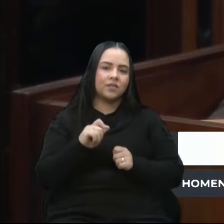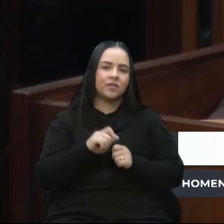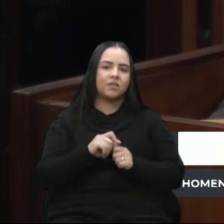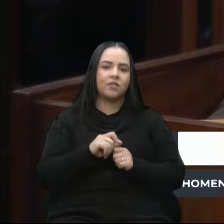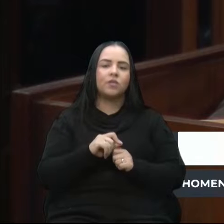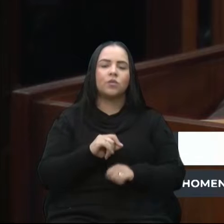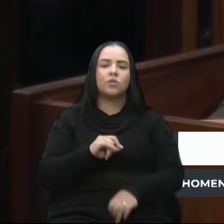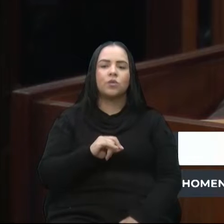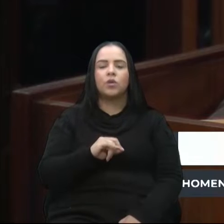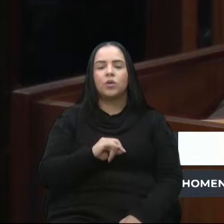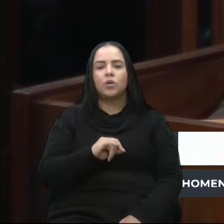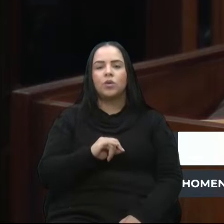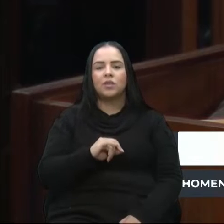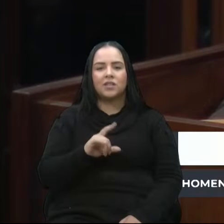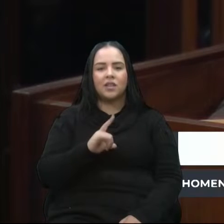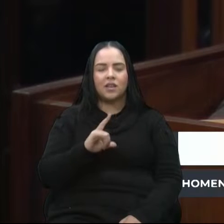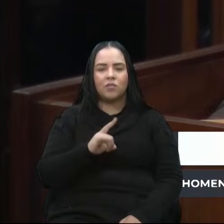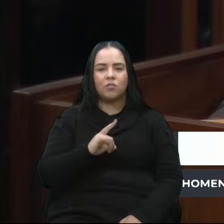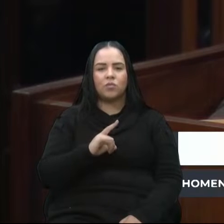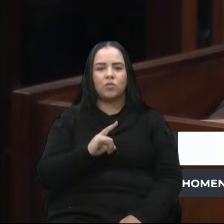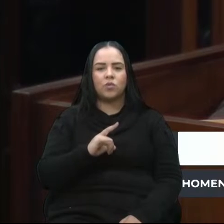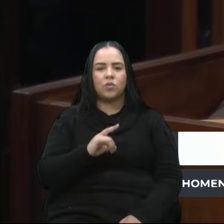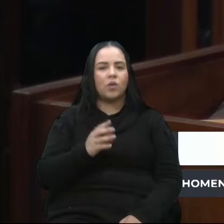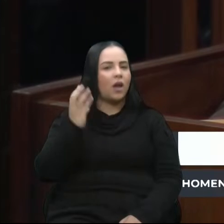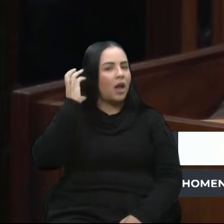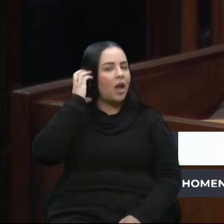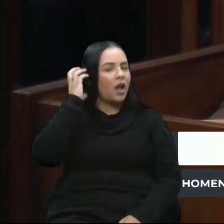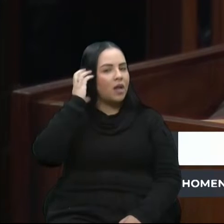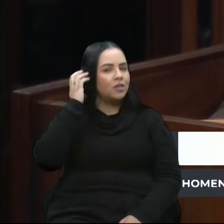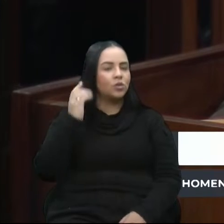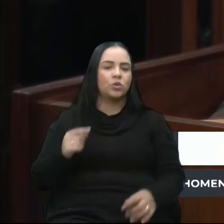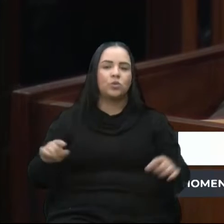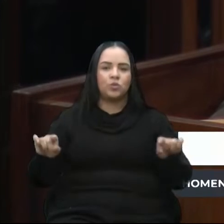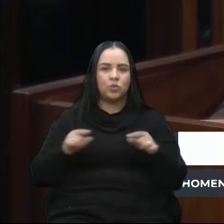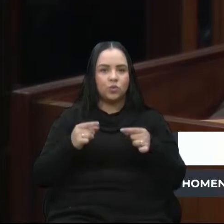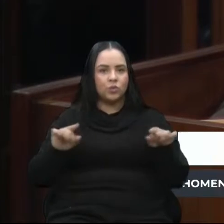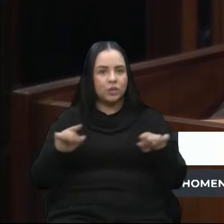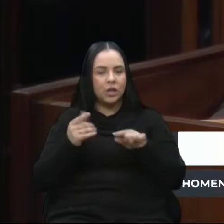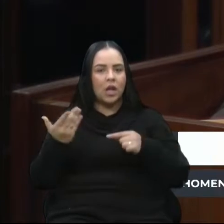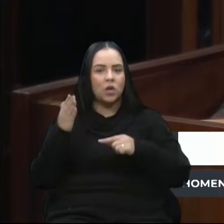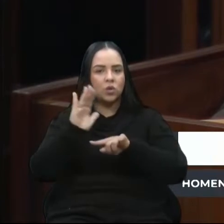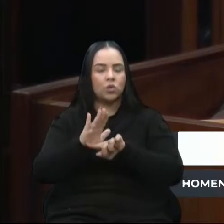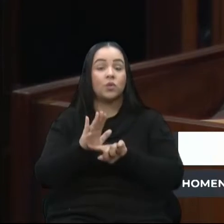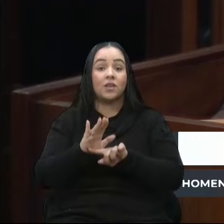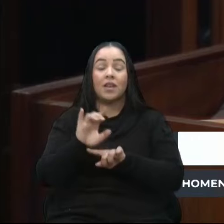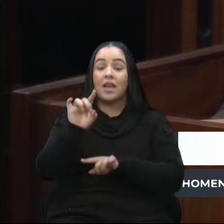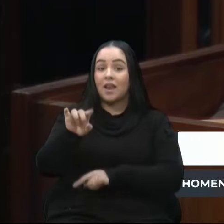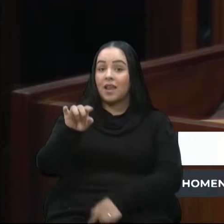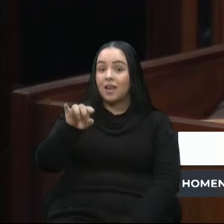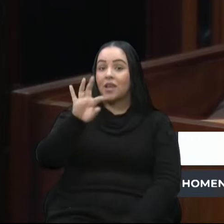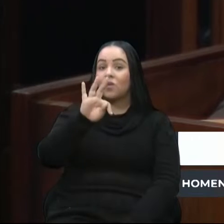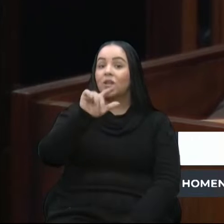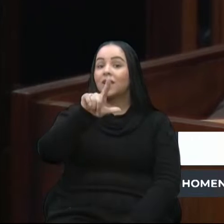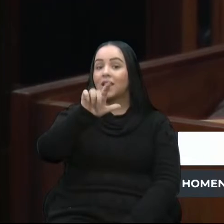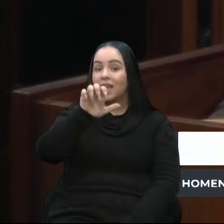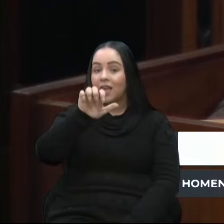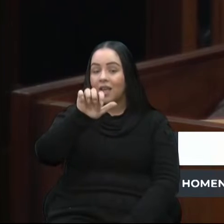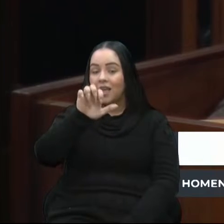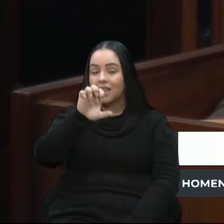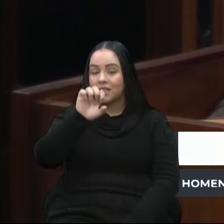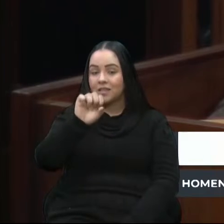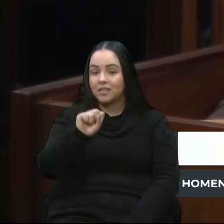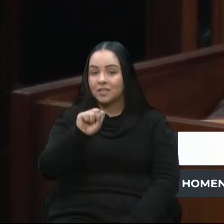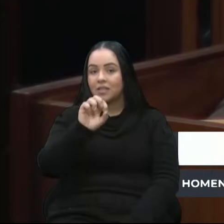rádio Cancioníssima, no São Francisco, foi um dos que ajudou a fazer isso, que era o Thales que conduzia. O Posenato